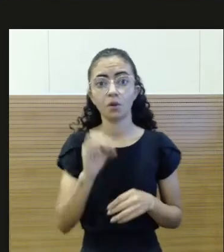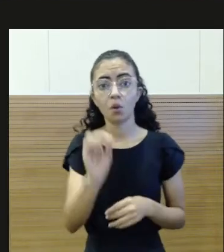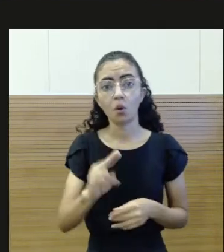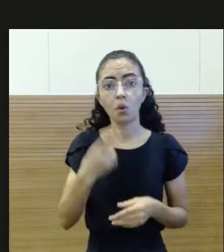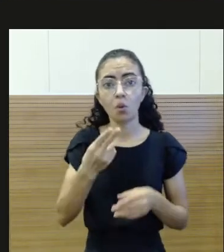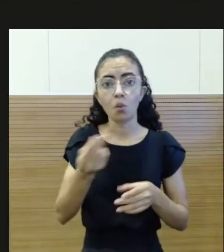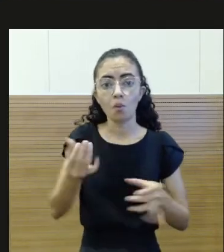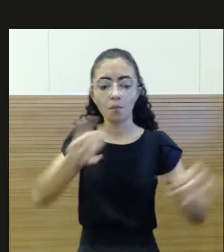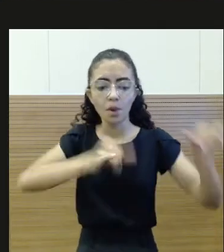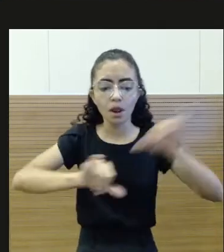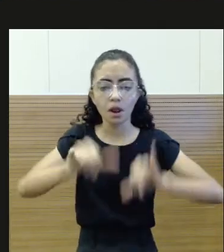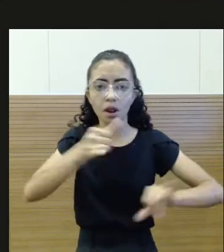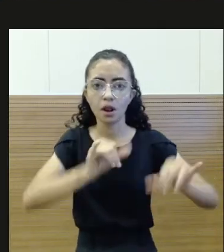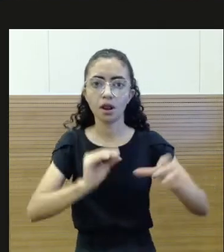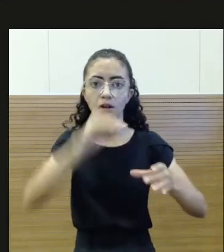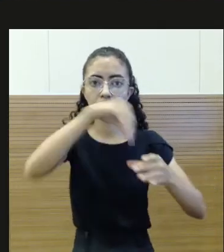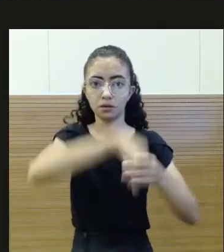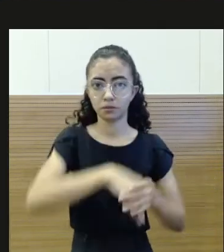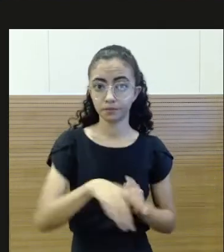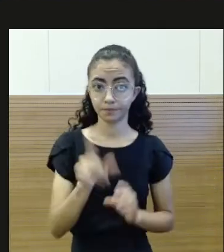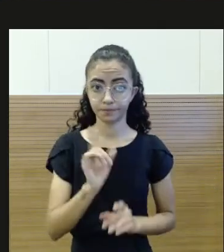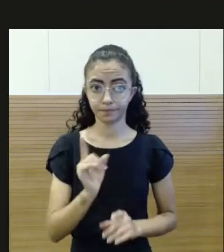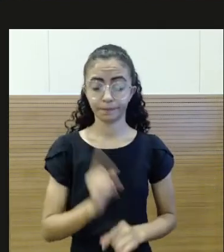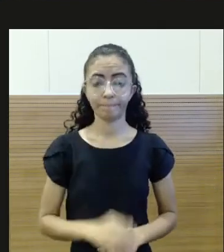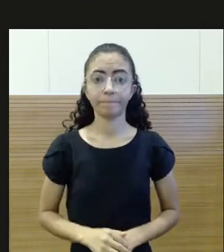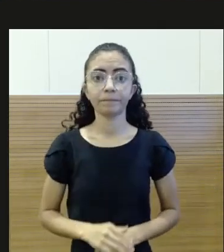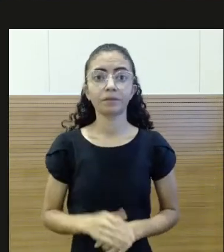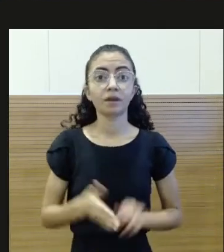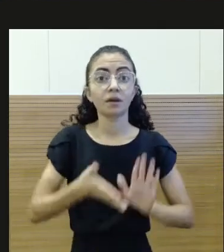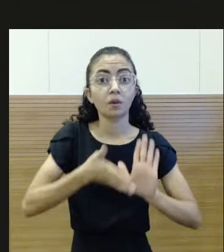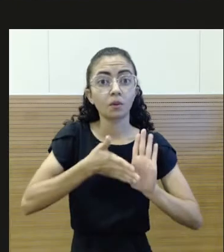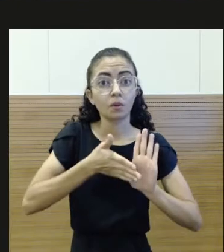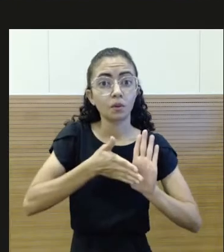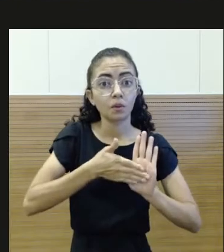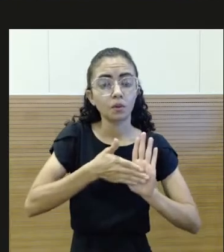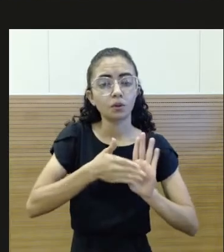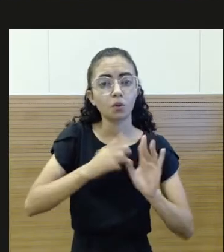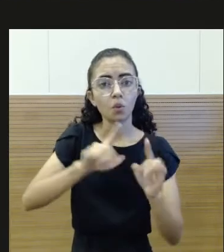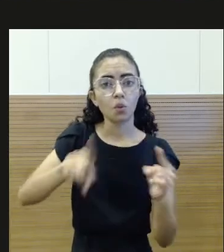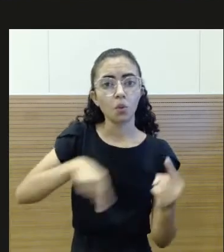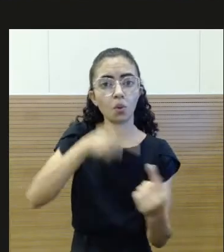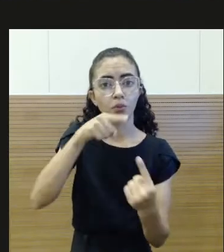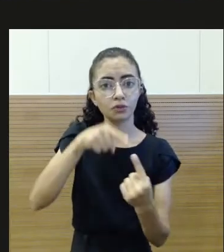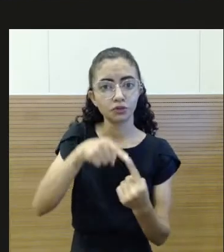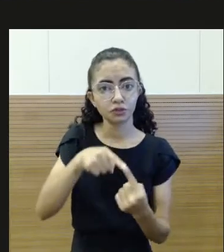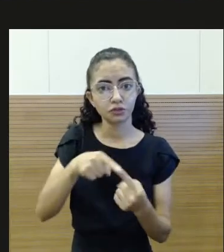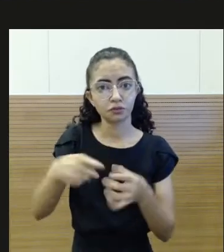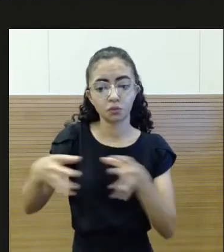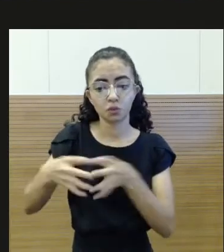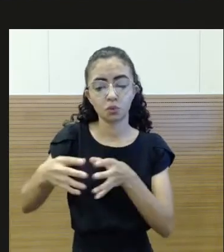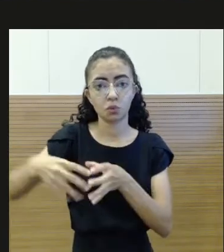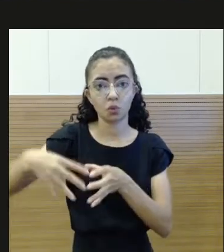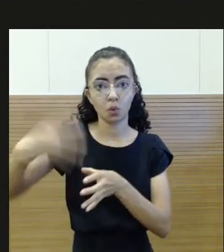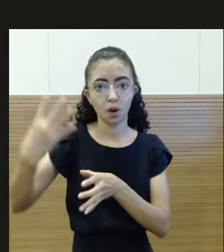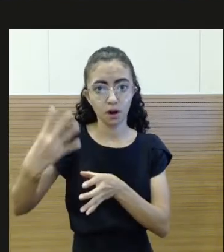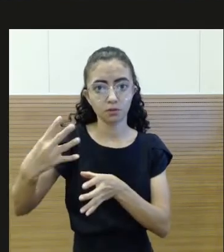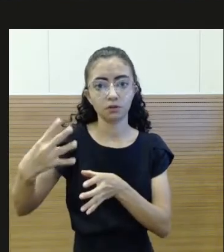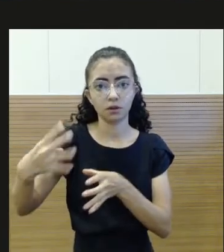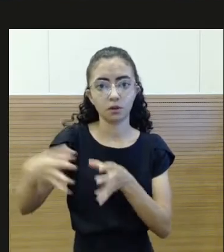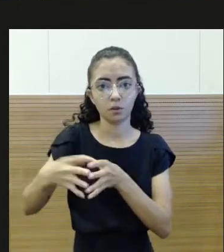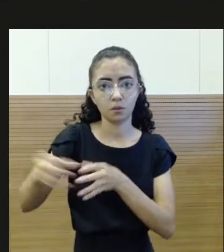propriedades sensoriais desse alimento. Na realidade, o propósito da produção do 4º grupo da classificação nova, que são os